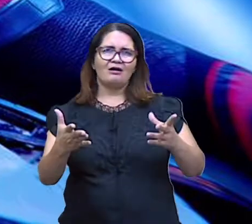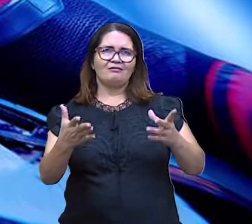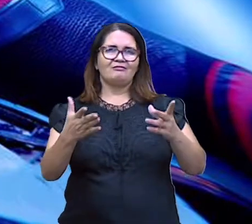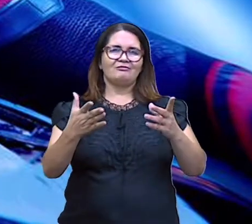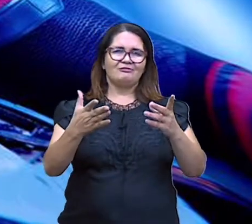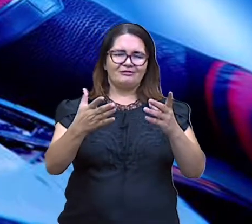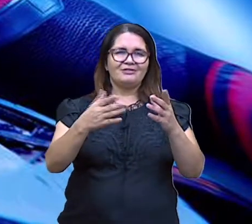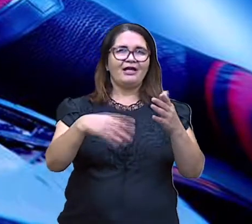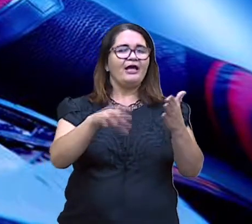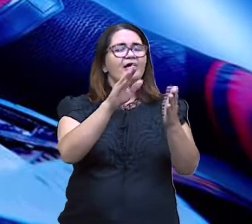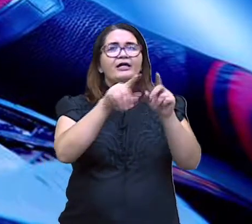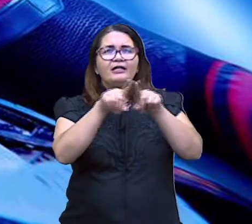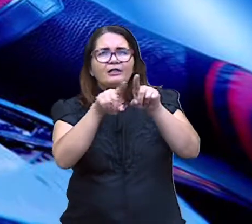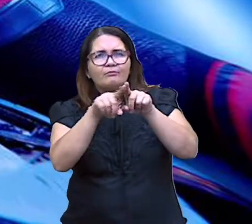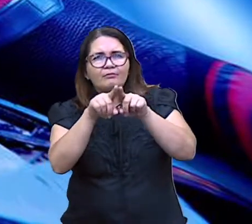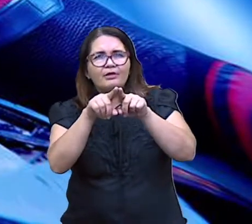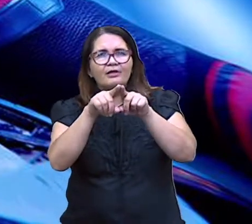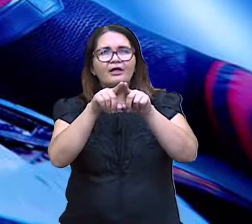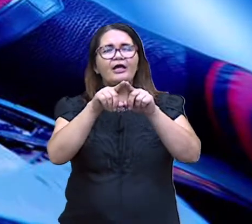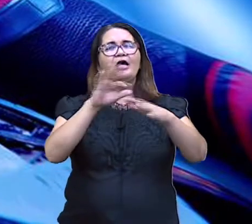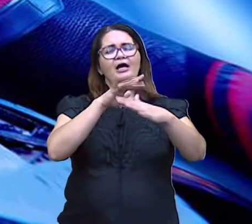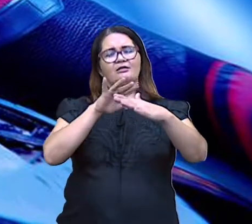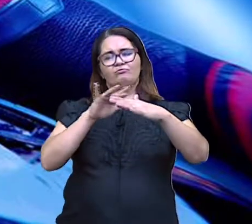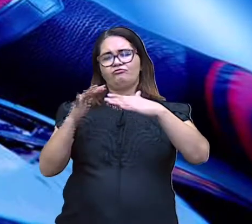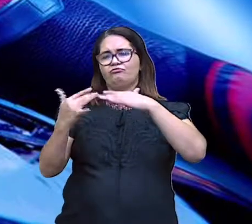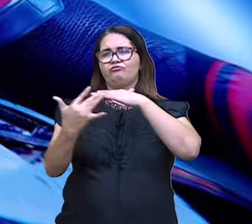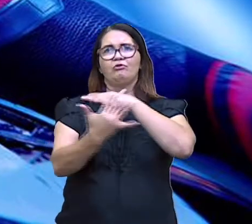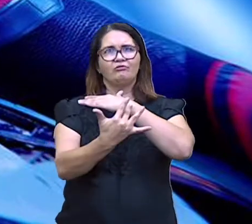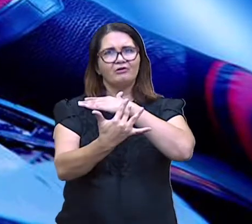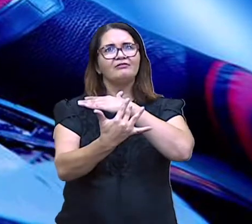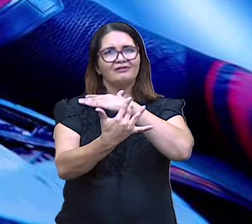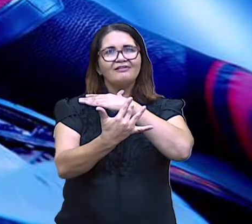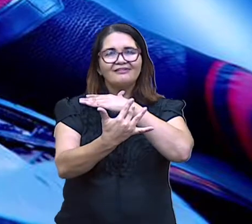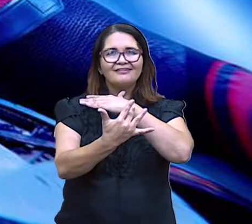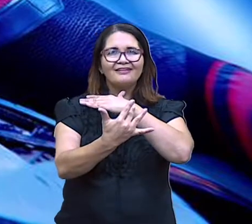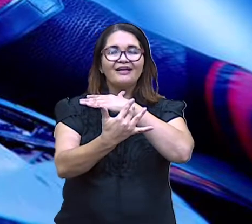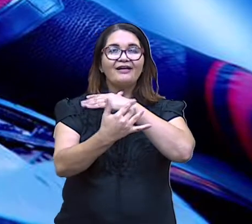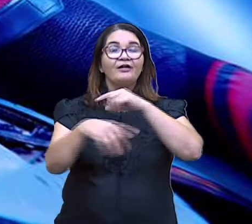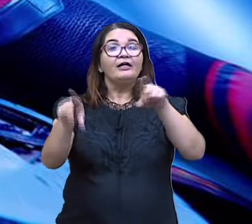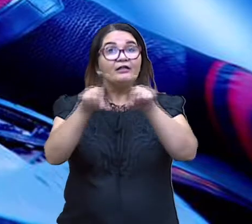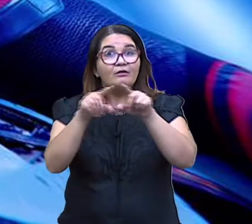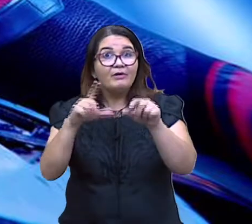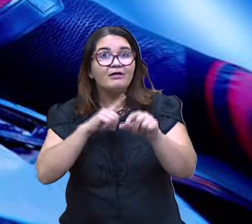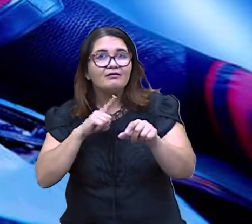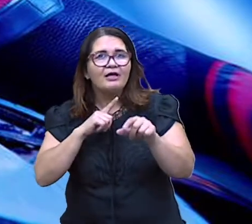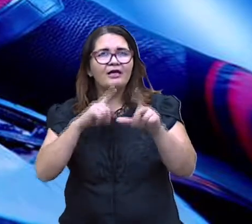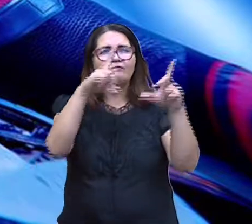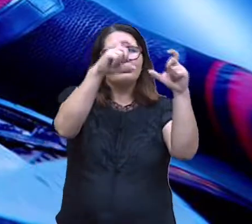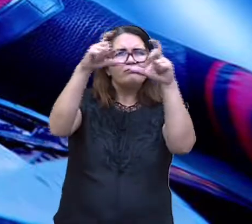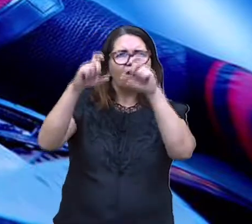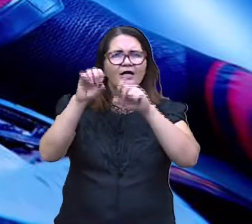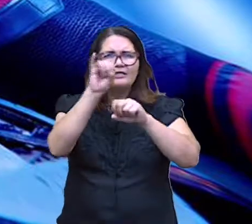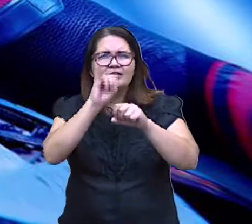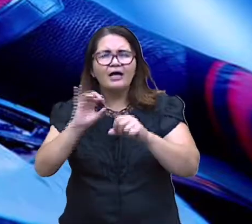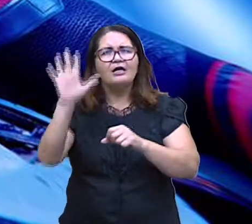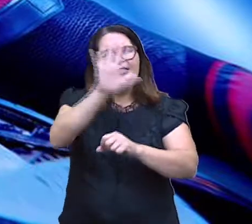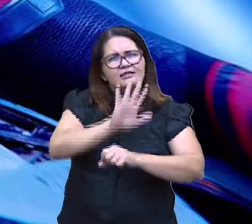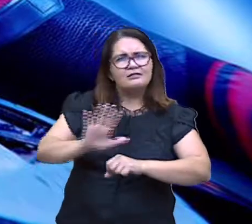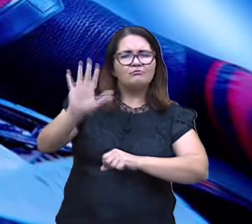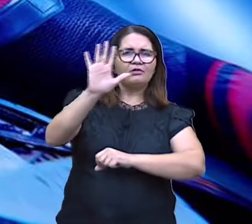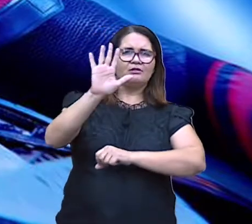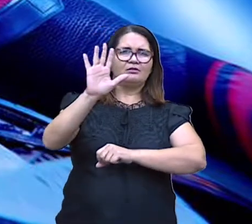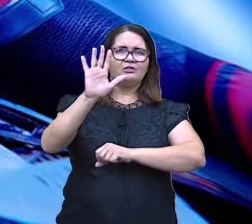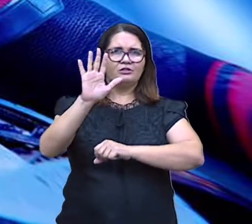das cenas, podendo ainda conter instruções cinematográficas, mais ou menos assim, indicações